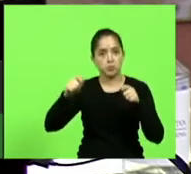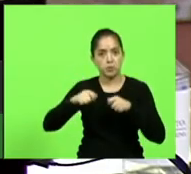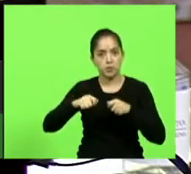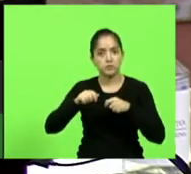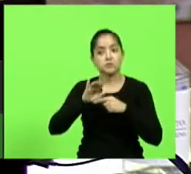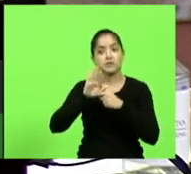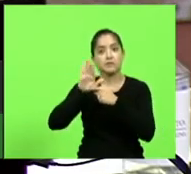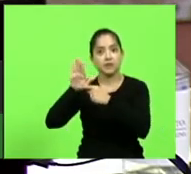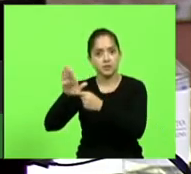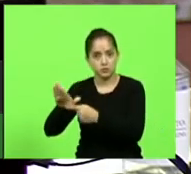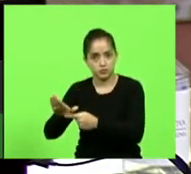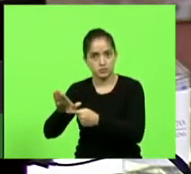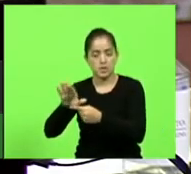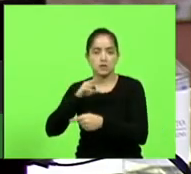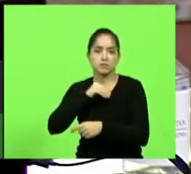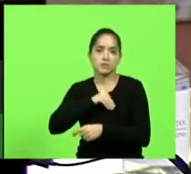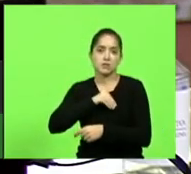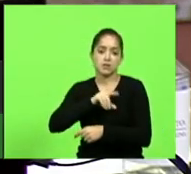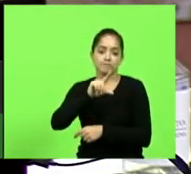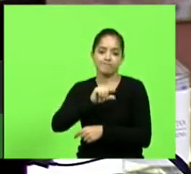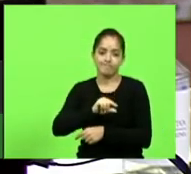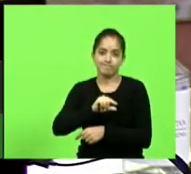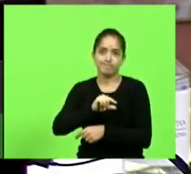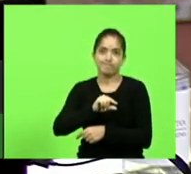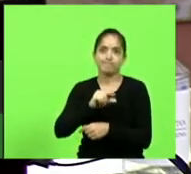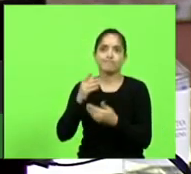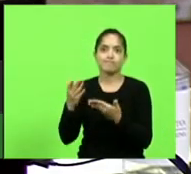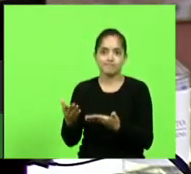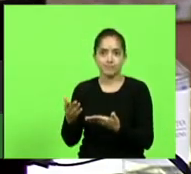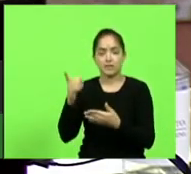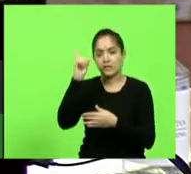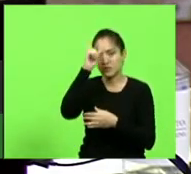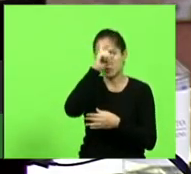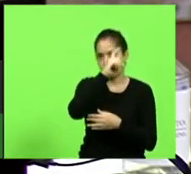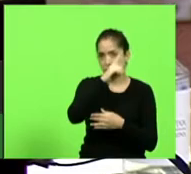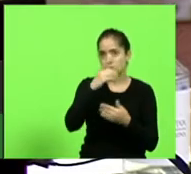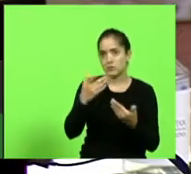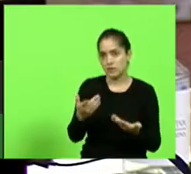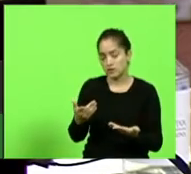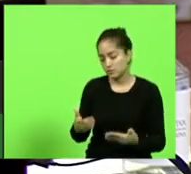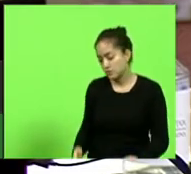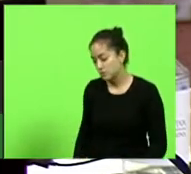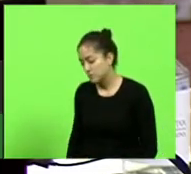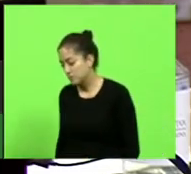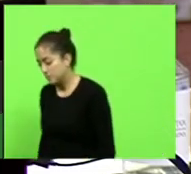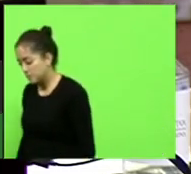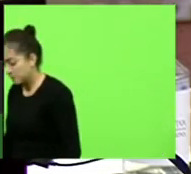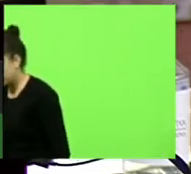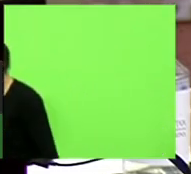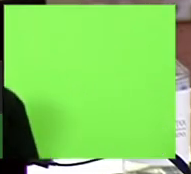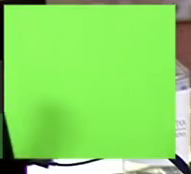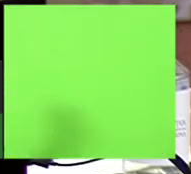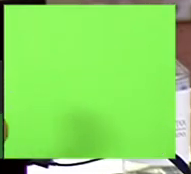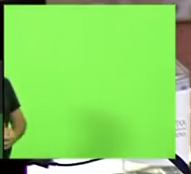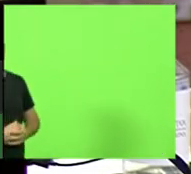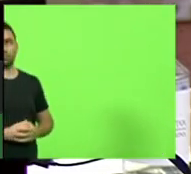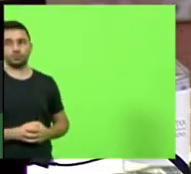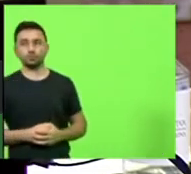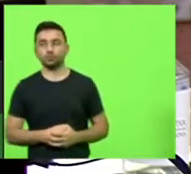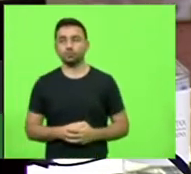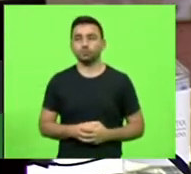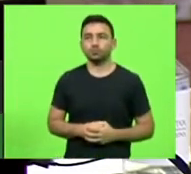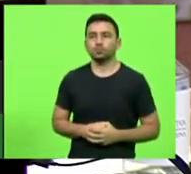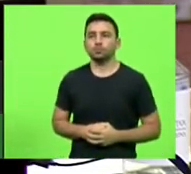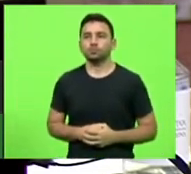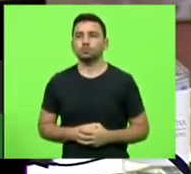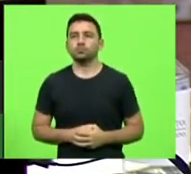beneficiar quem ganha menos. E quem ganha menos tem dificuldade, evidentemente, de pagar uma tarifa baseada em